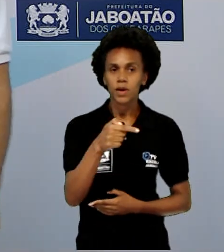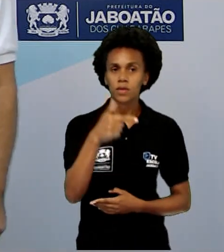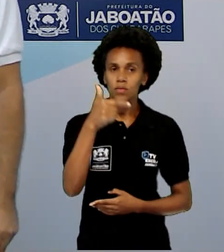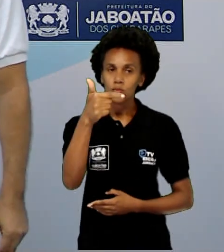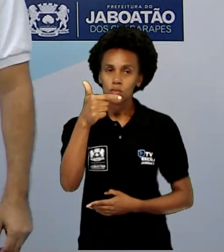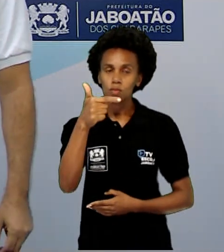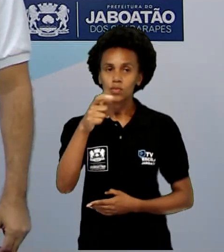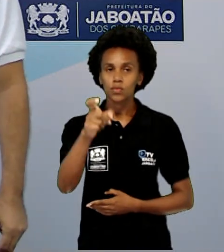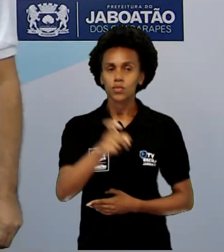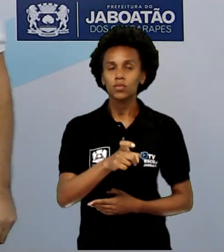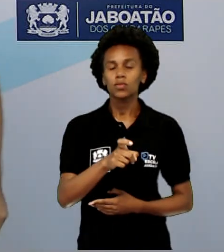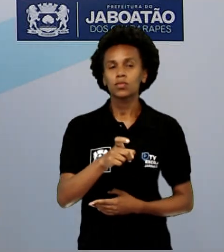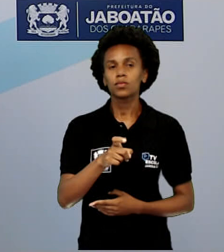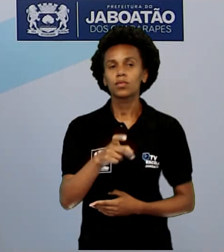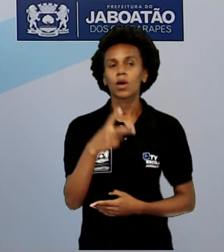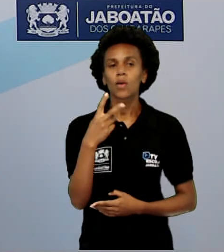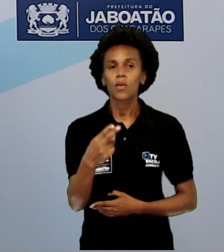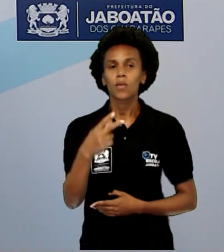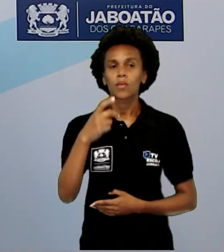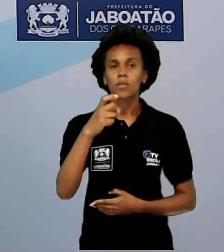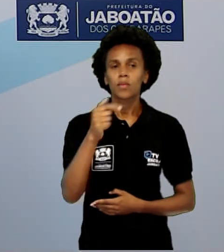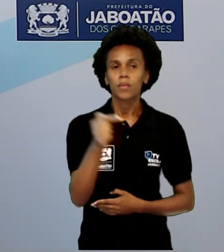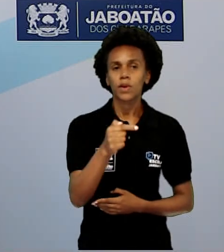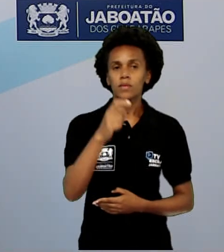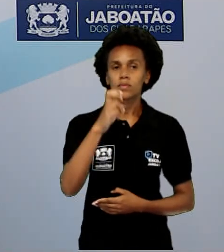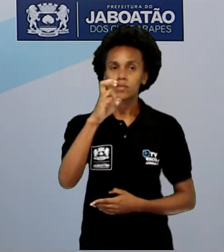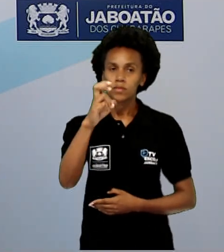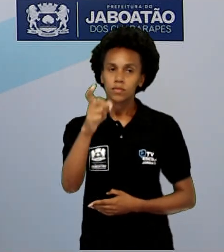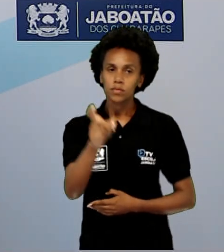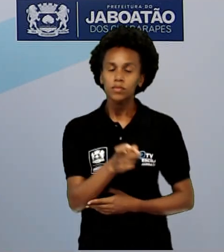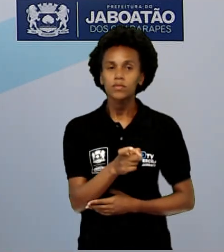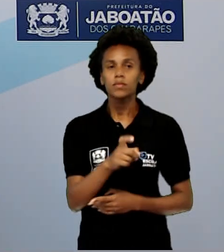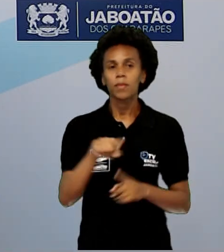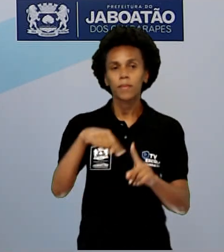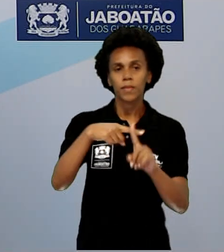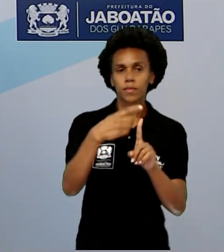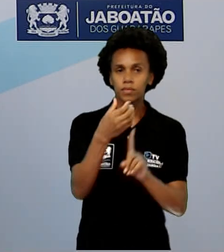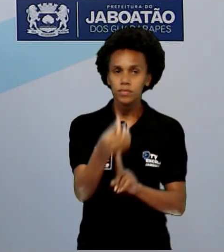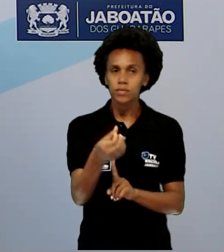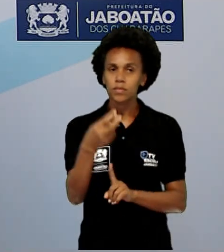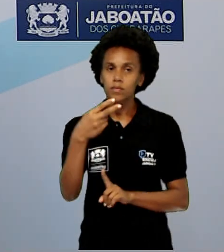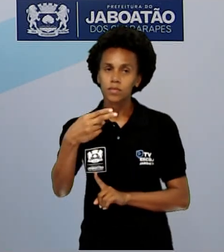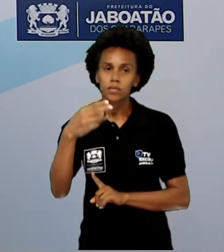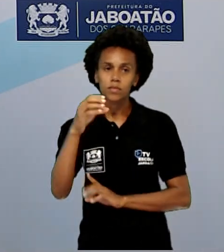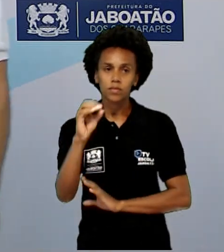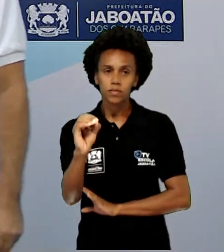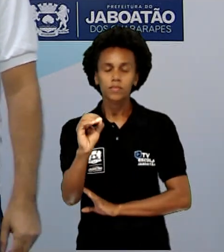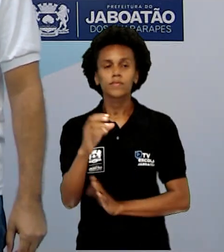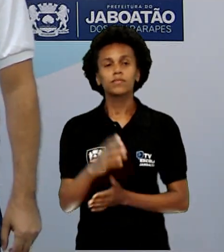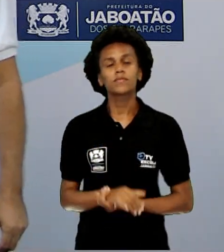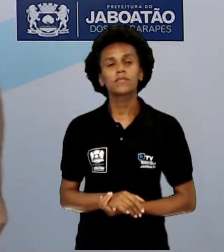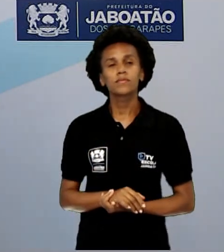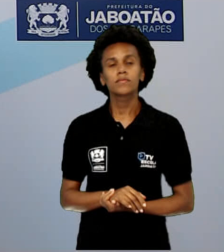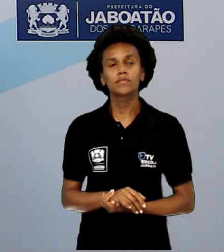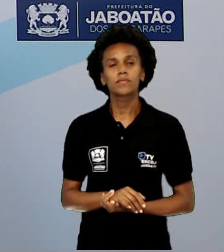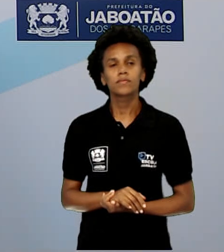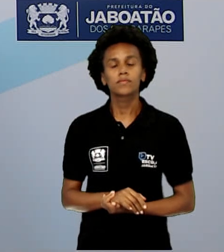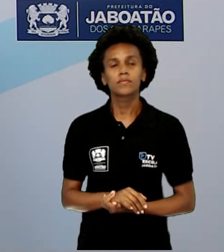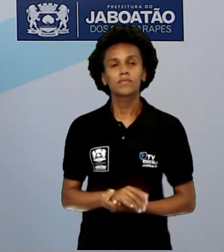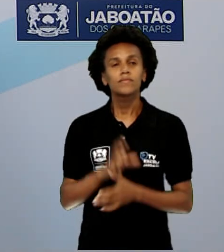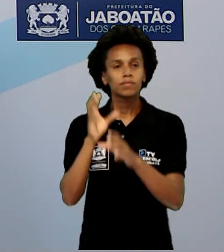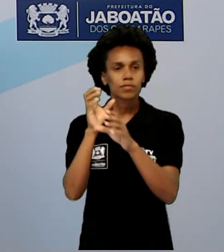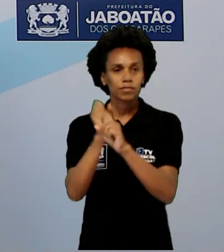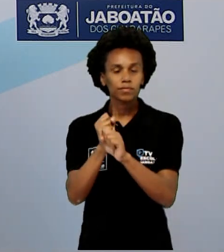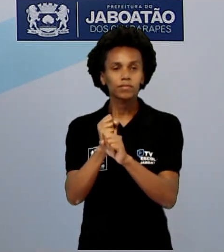6 igual a zero. Se eu fizer a multiplicação de toda essa equação aqui por 5, veja o que acontece. 5 vezes x